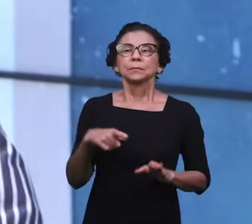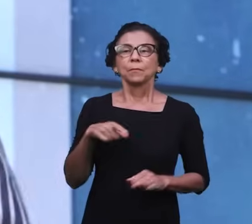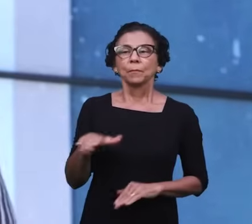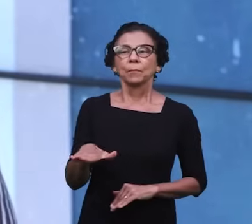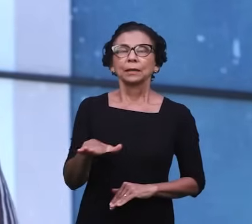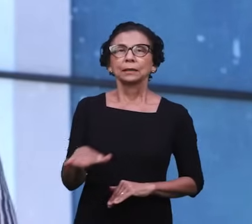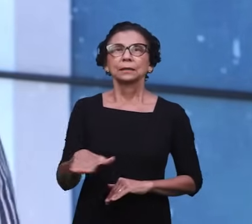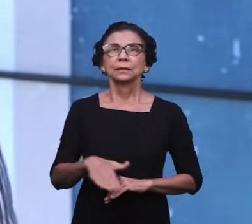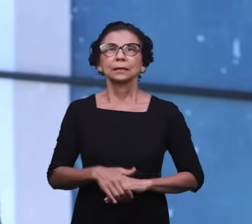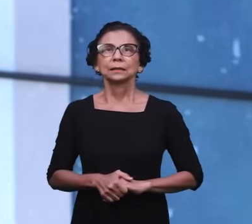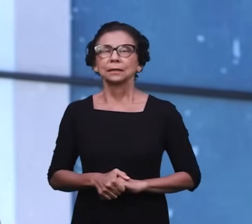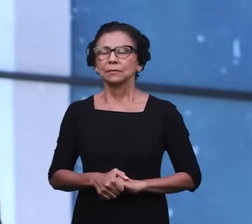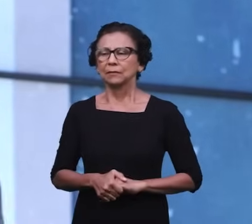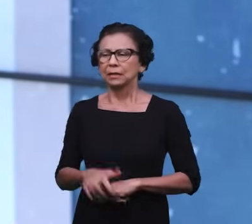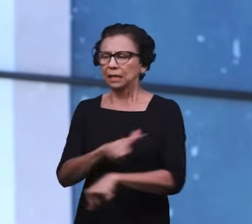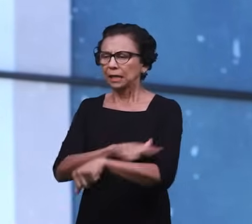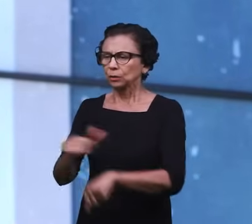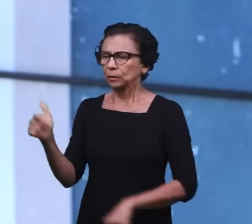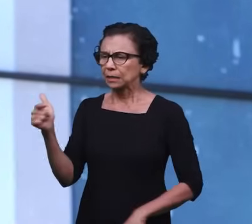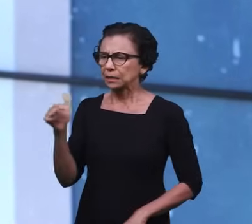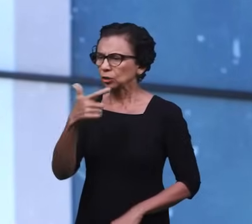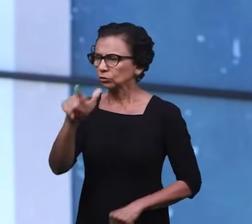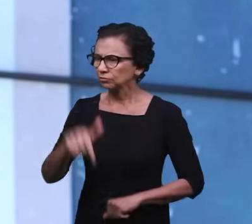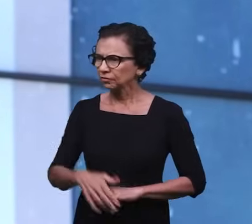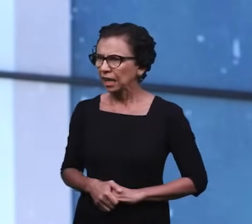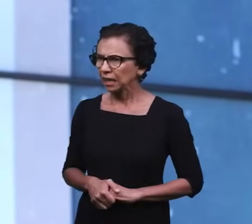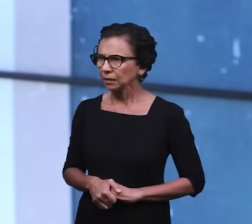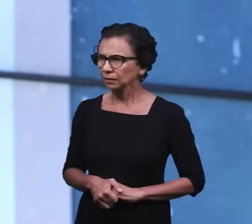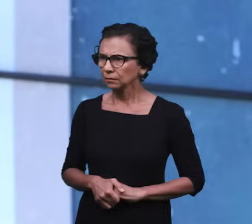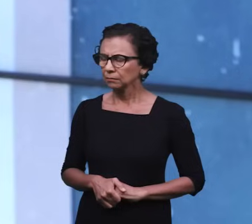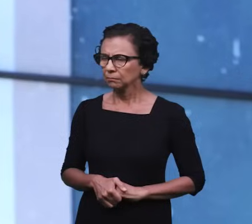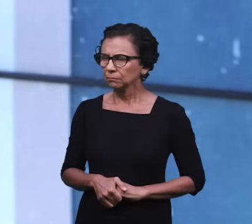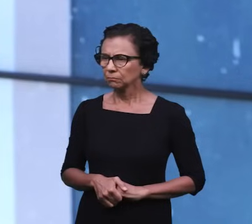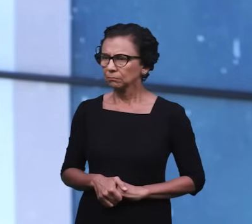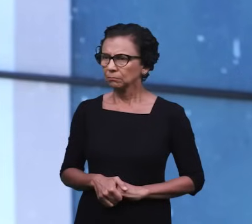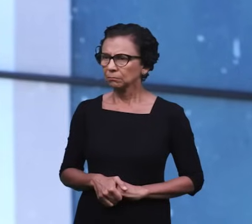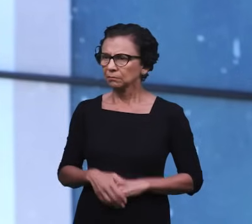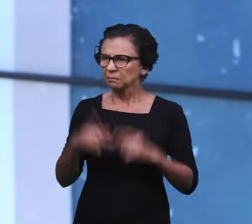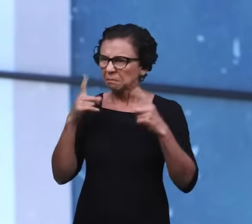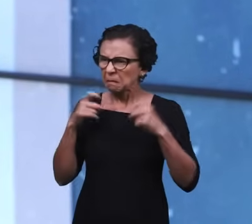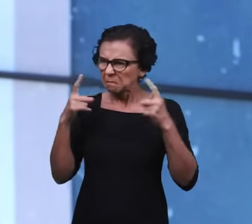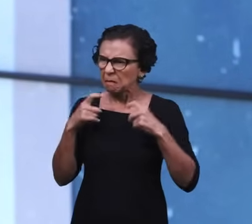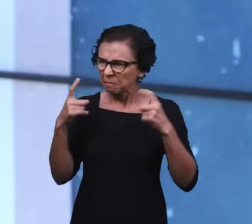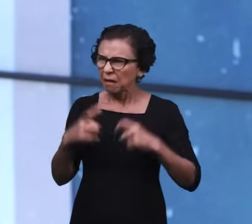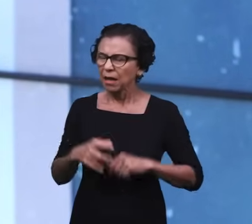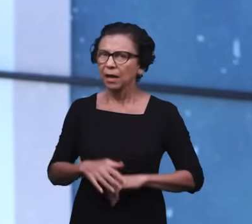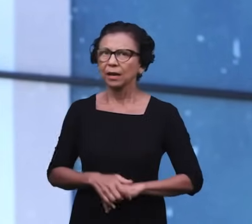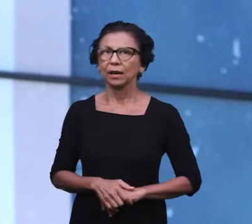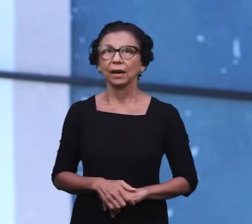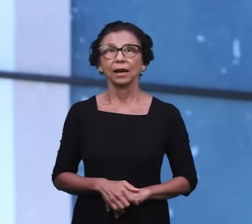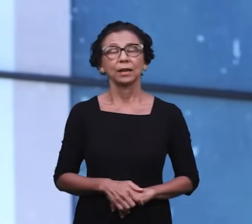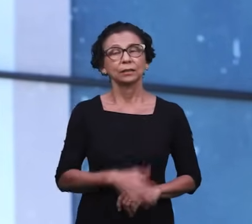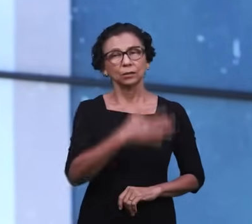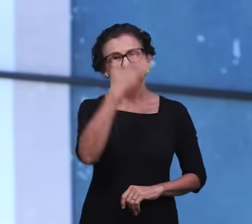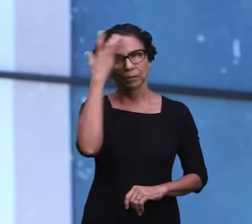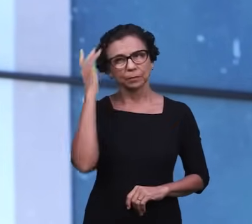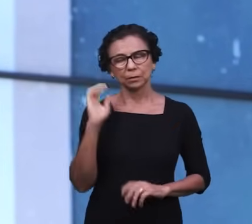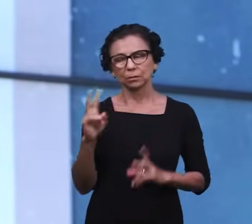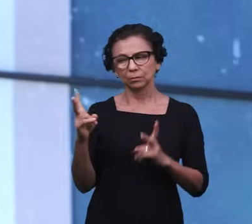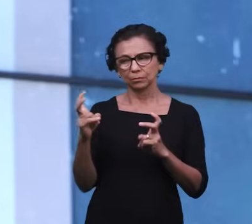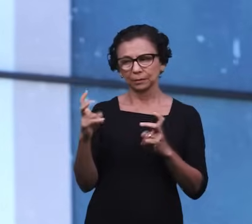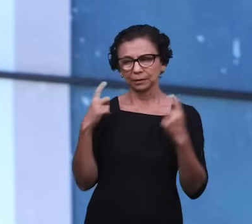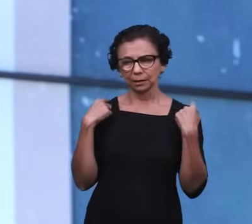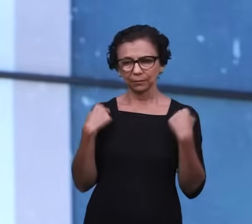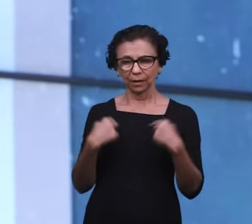assim, mal educada, está fazendo pirraça. Quando ela vê com aquele colar, ela já entende. Então, eu tenho ido assim, em muitos lugares